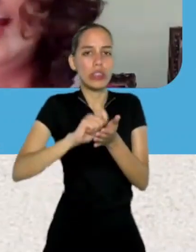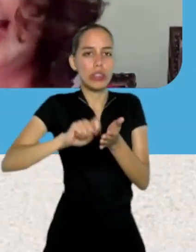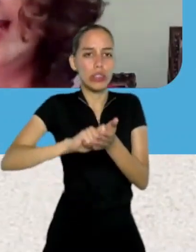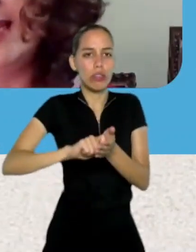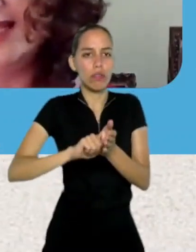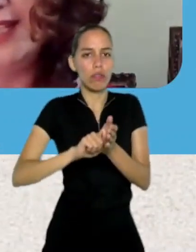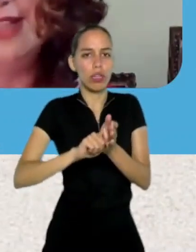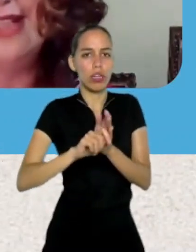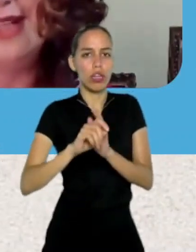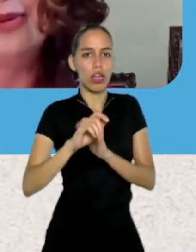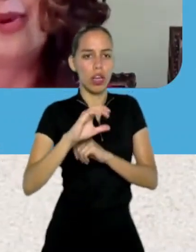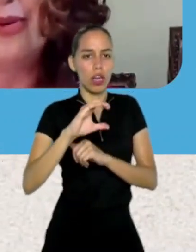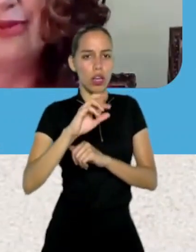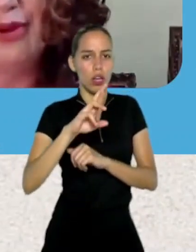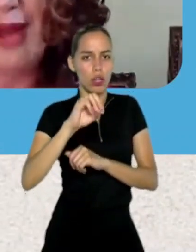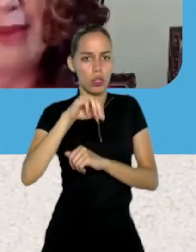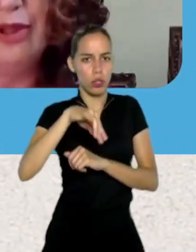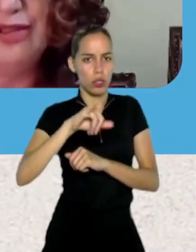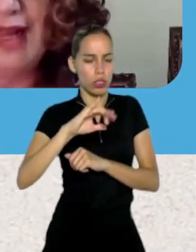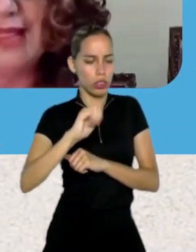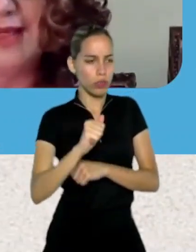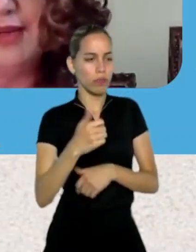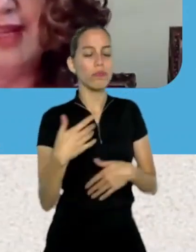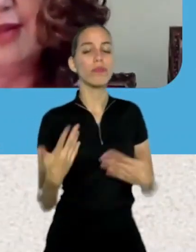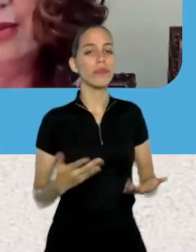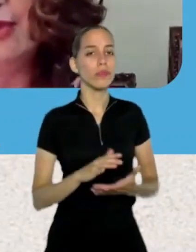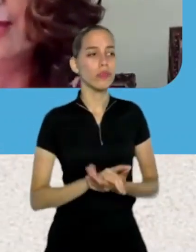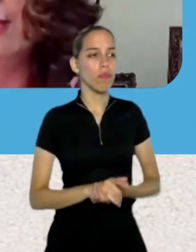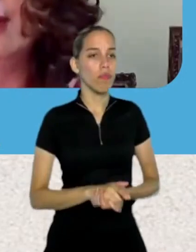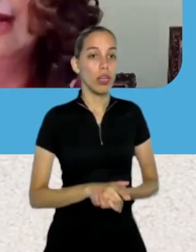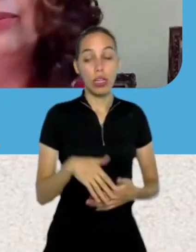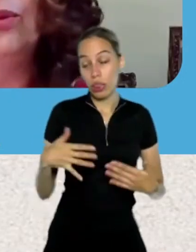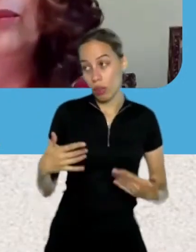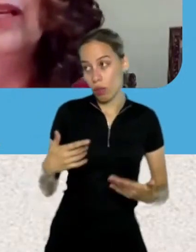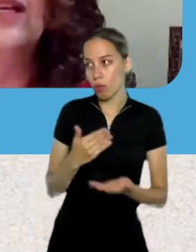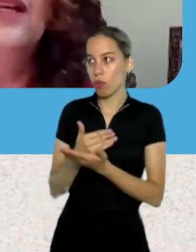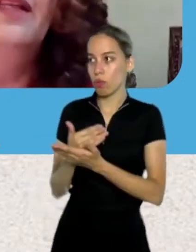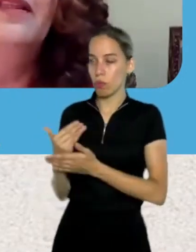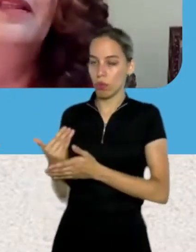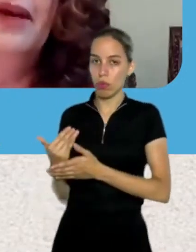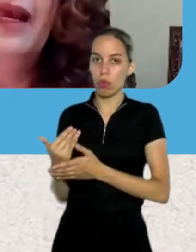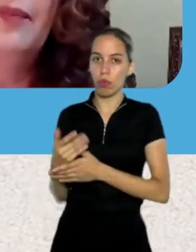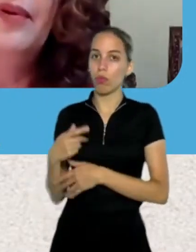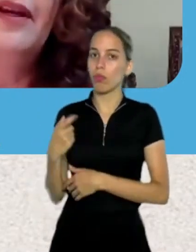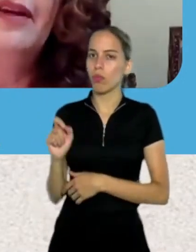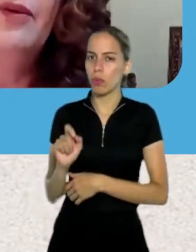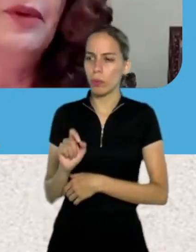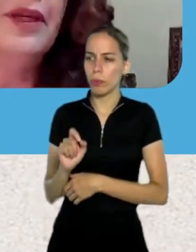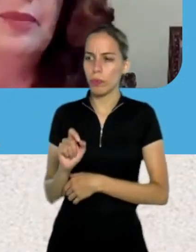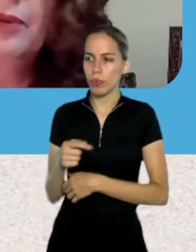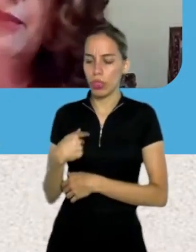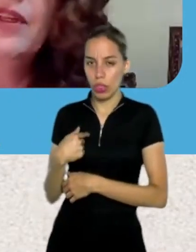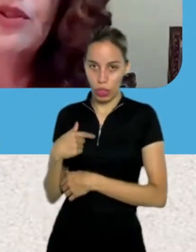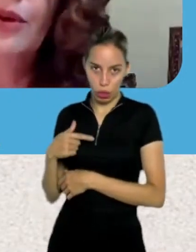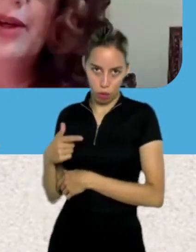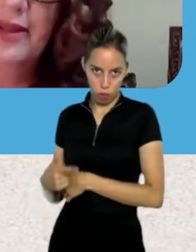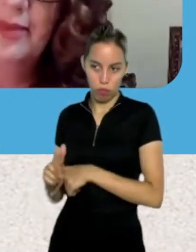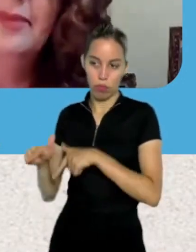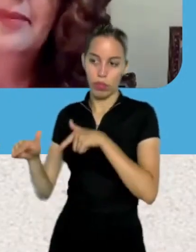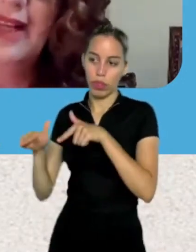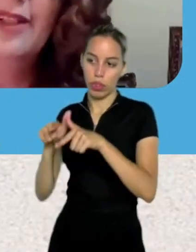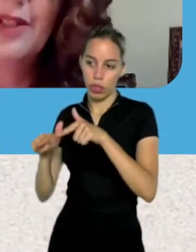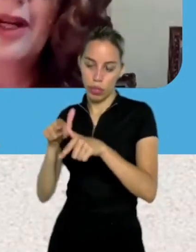foi até interessante, assim, qual que foi a motivação, né? Como eu sou funcionária pública, teve uma época, e